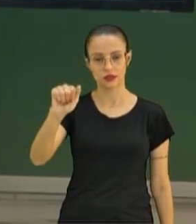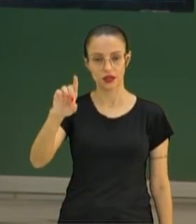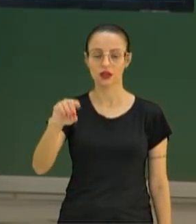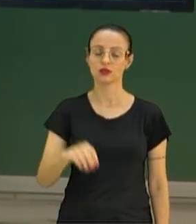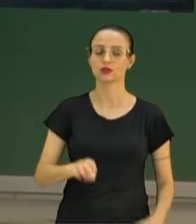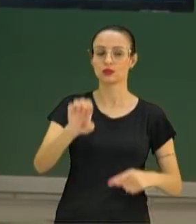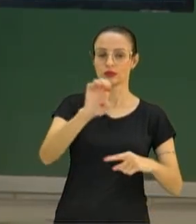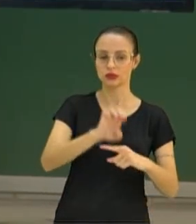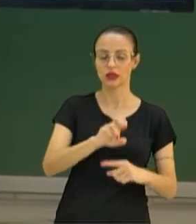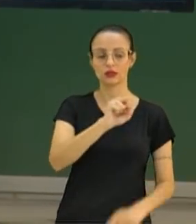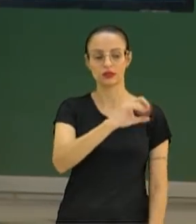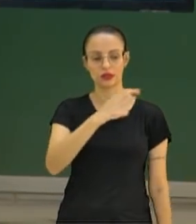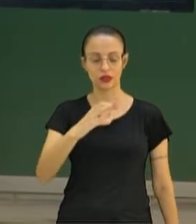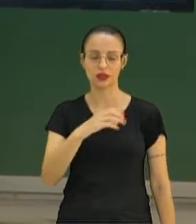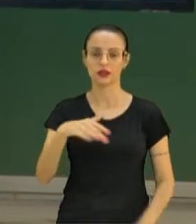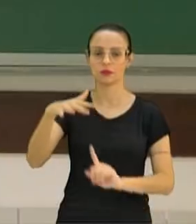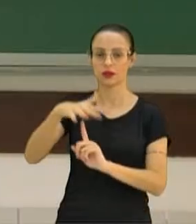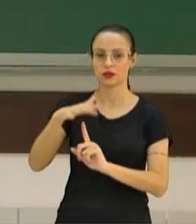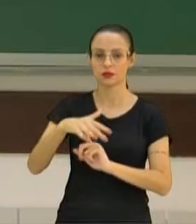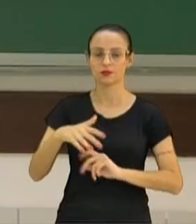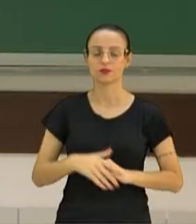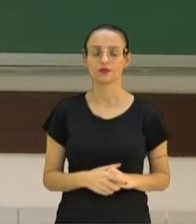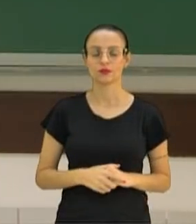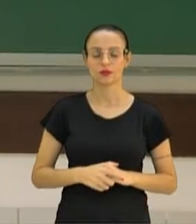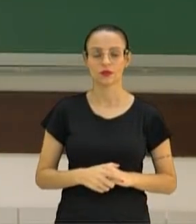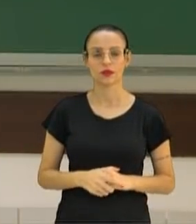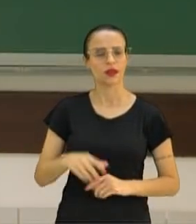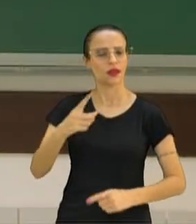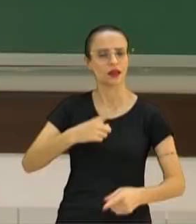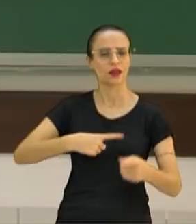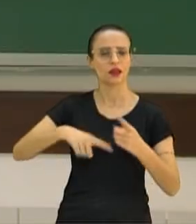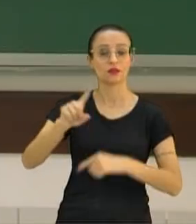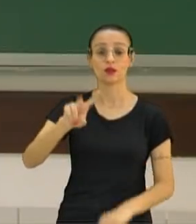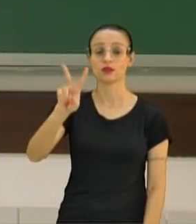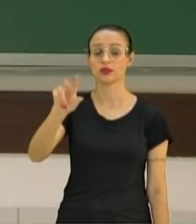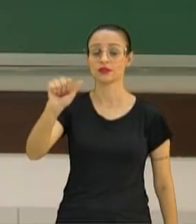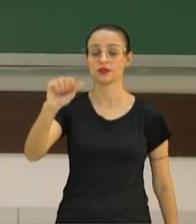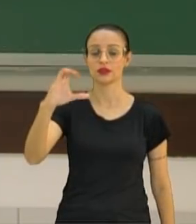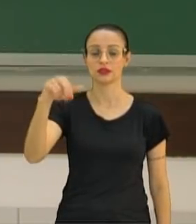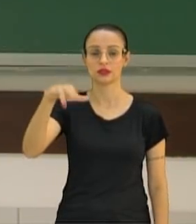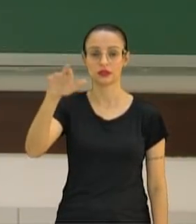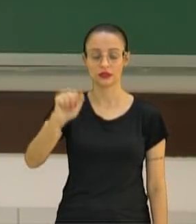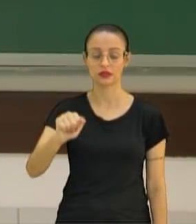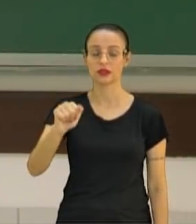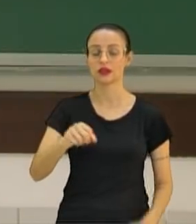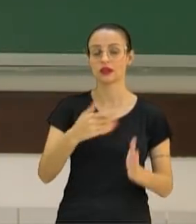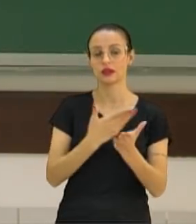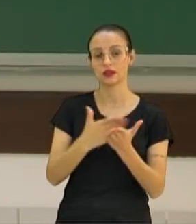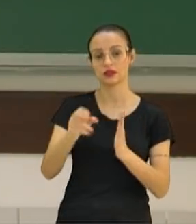né? Revolta da Vacina, início do século XX, Rio de Janeiro,